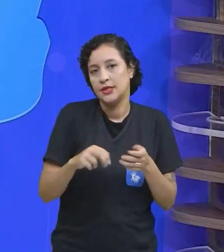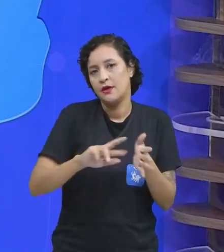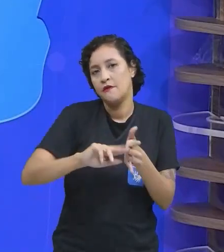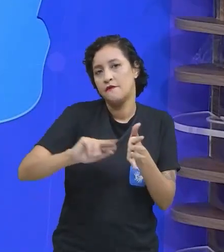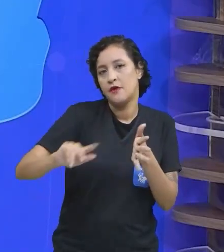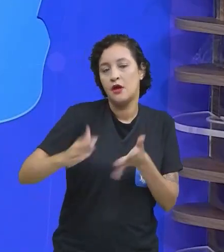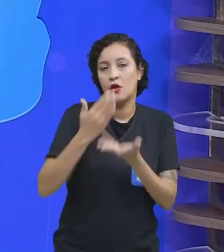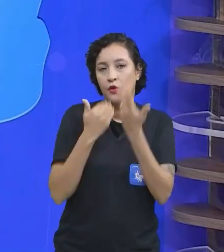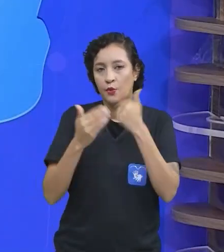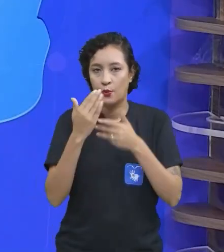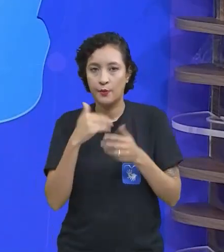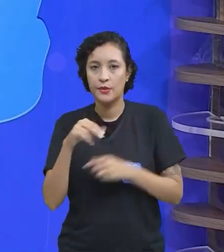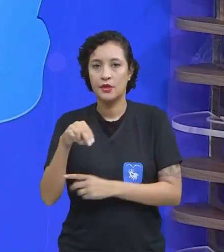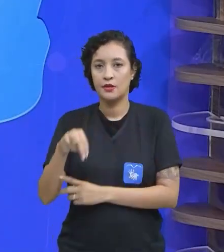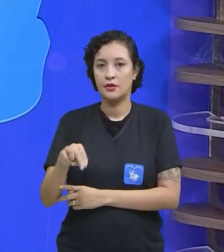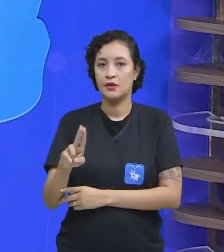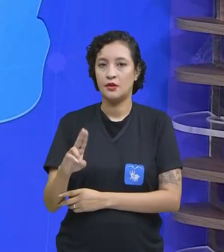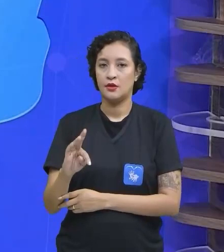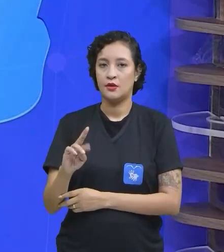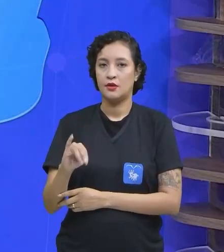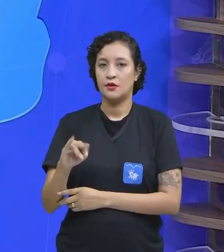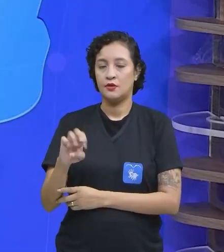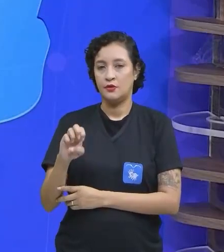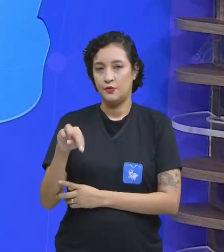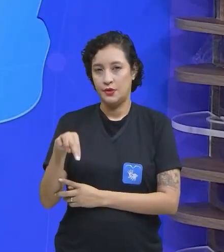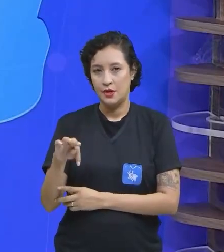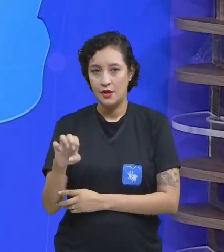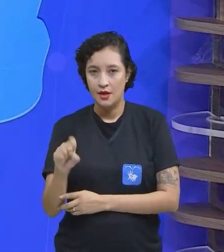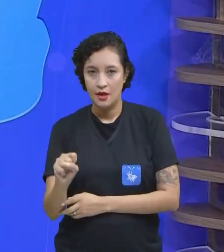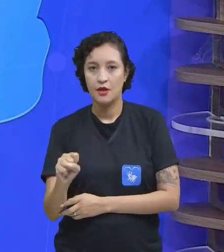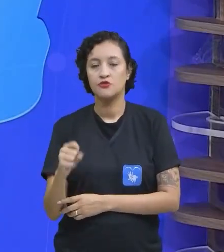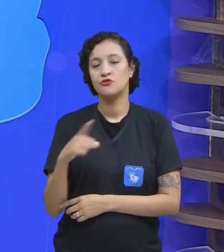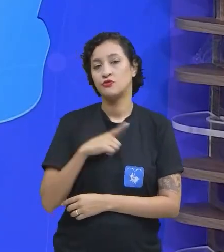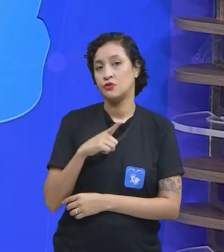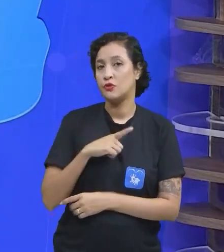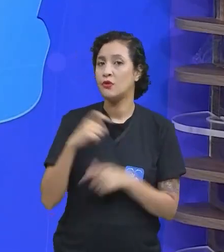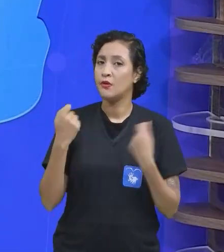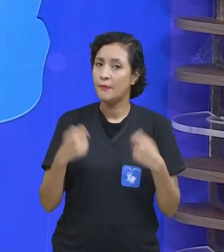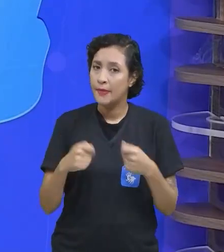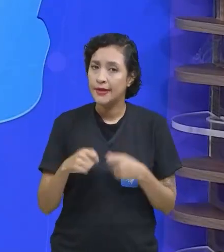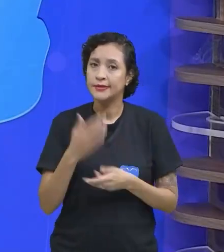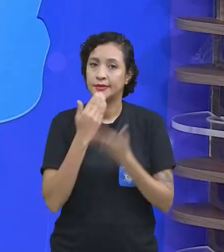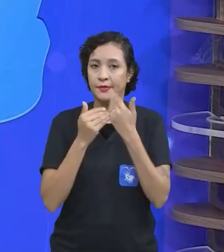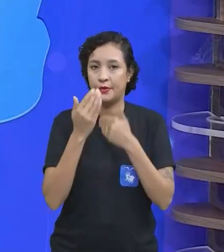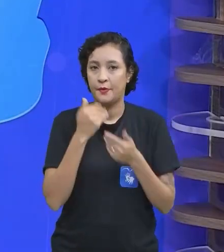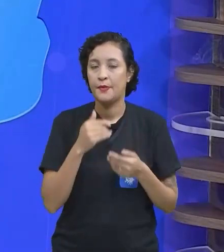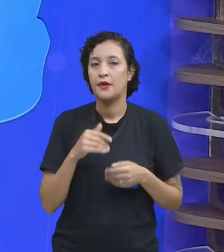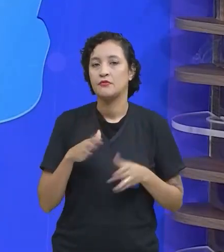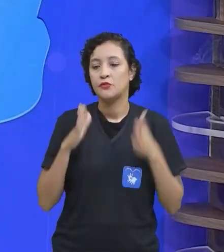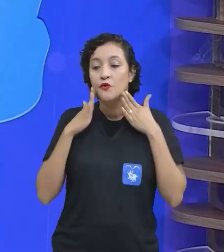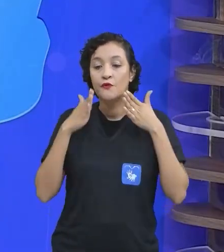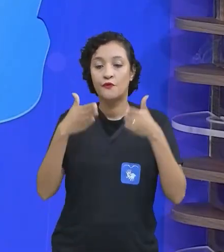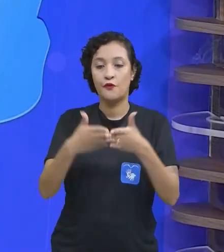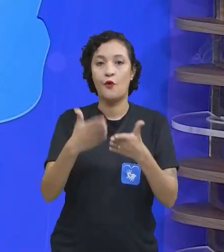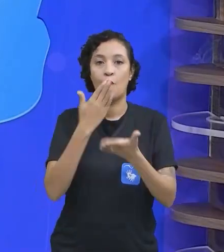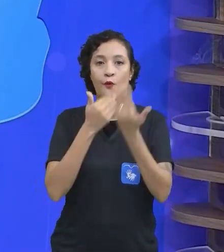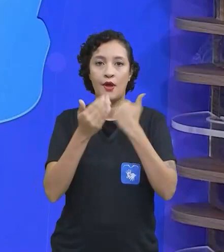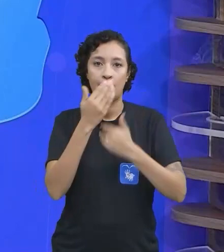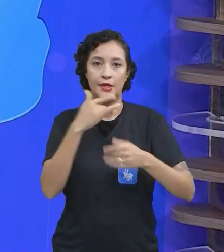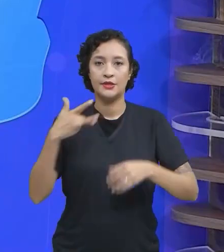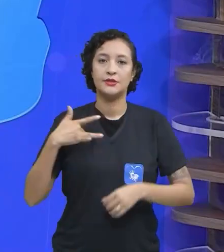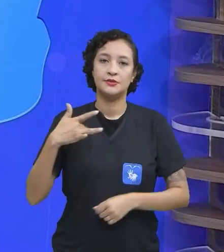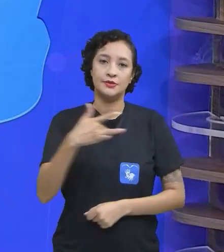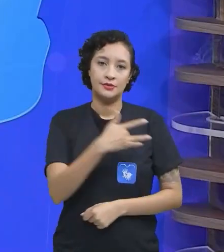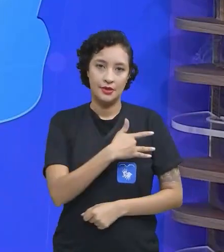outros nutrientes que nós vamos, nas outras aulas, desenvolver melhor, que é sobre alimentação saudável.